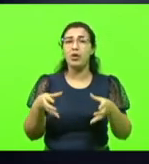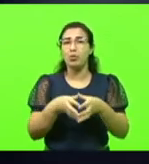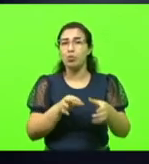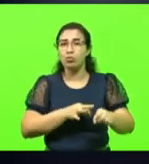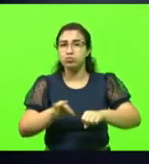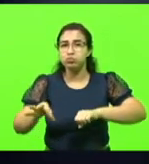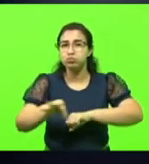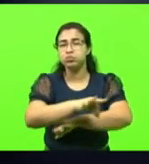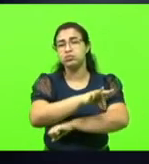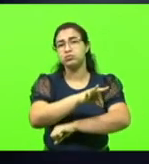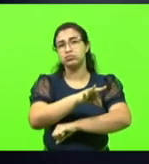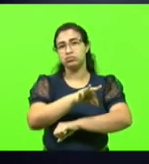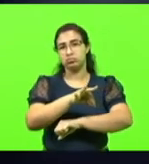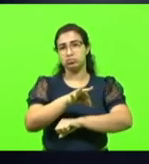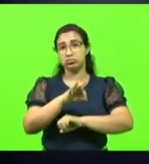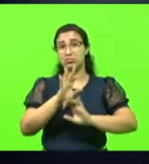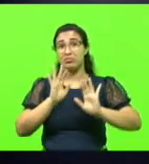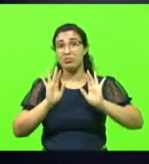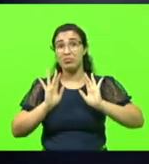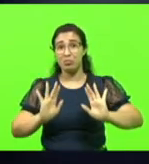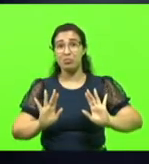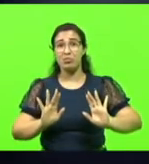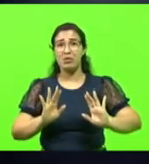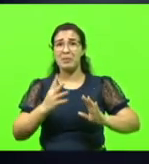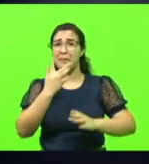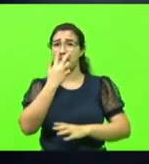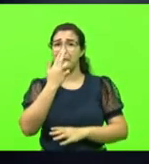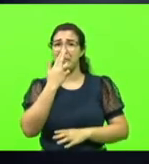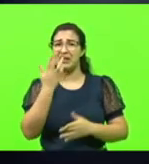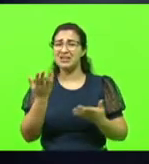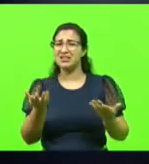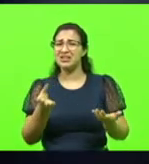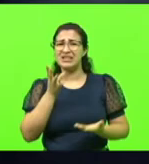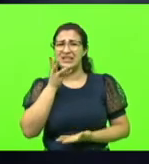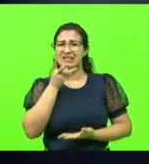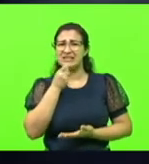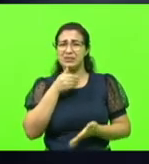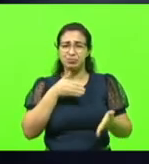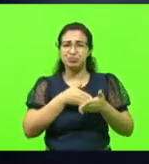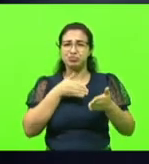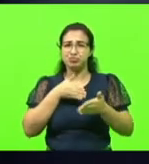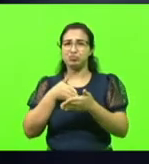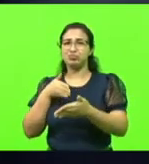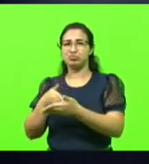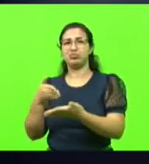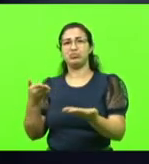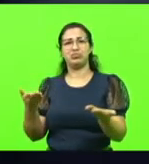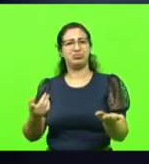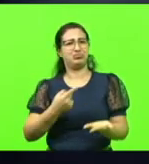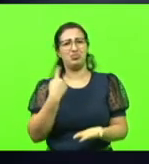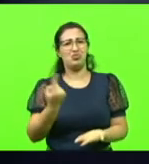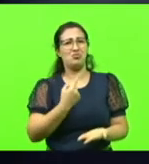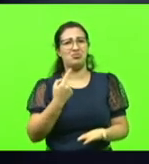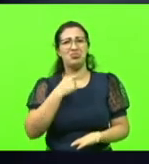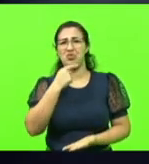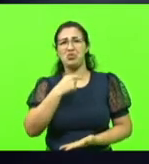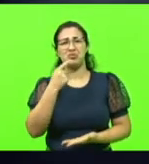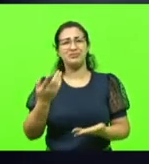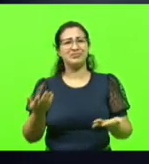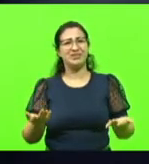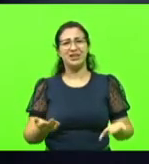contribuir, mas tudo parece que acontece barreiras para que a gente não faça a coisa